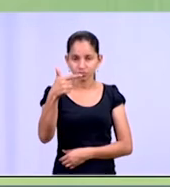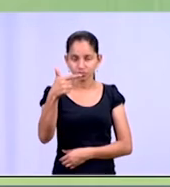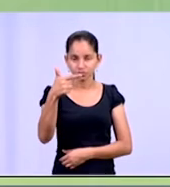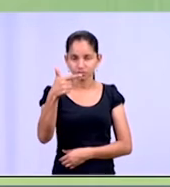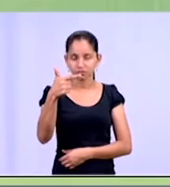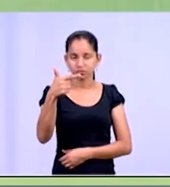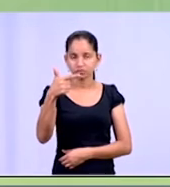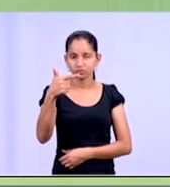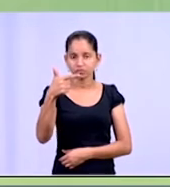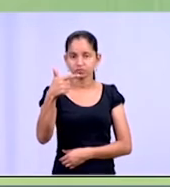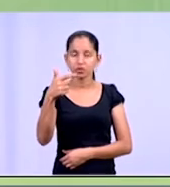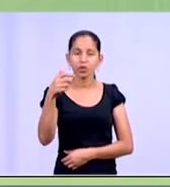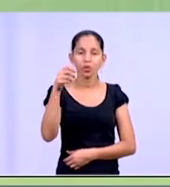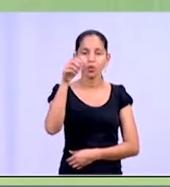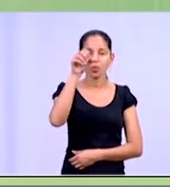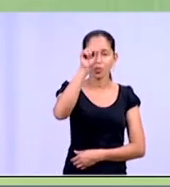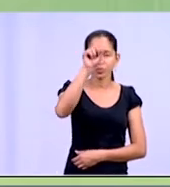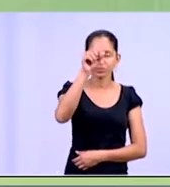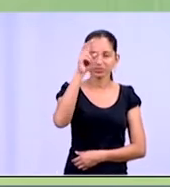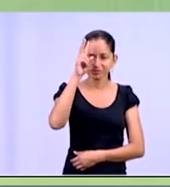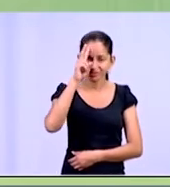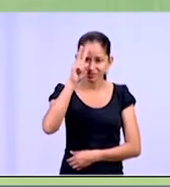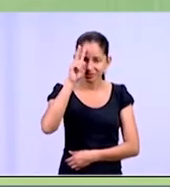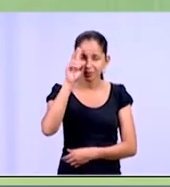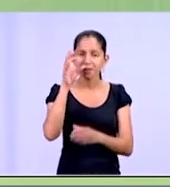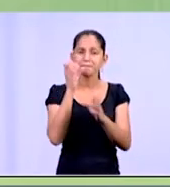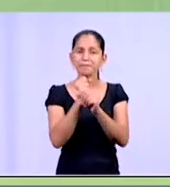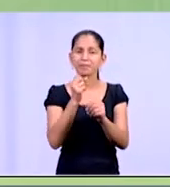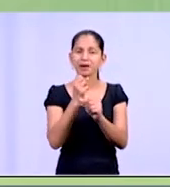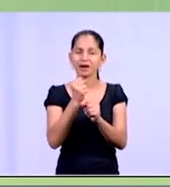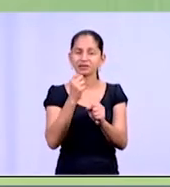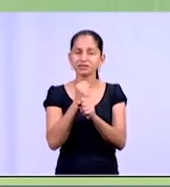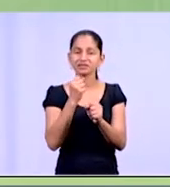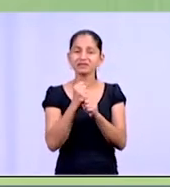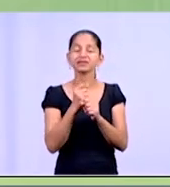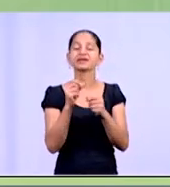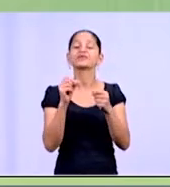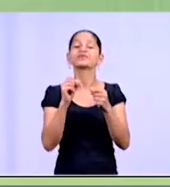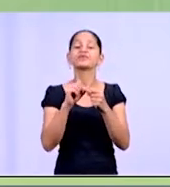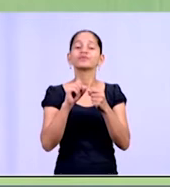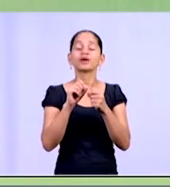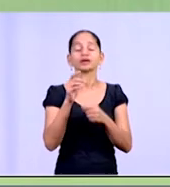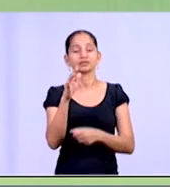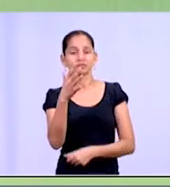elevado a 8 combinações diferentes, que equivale a